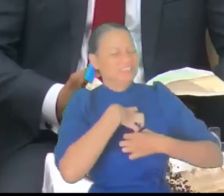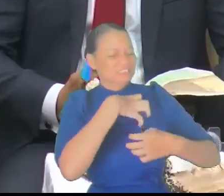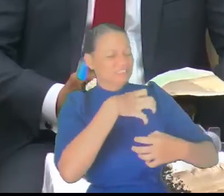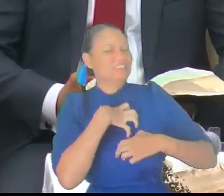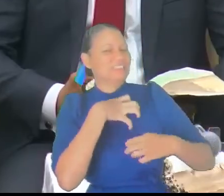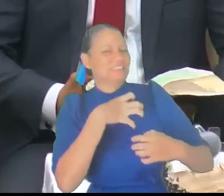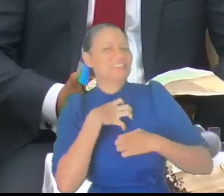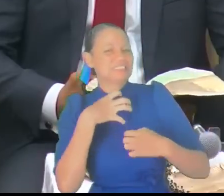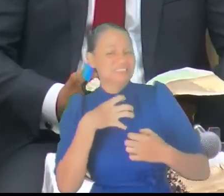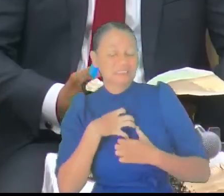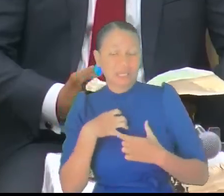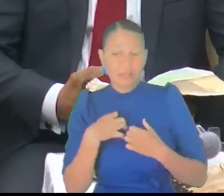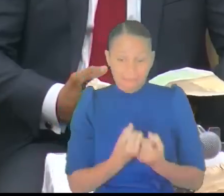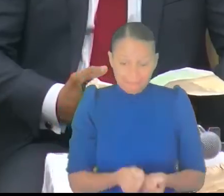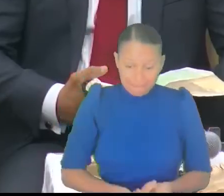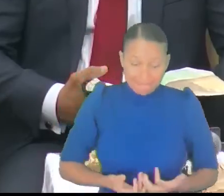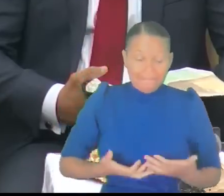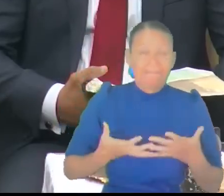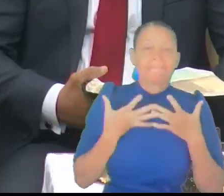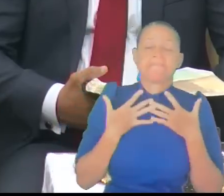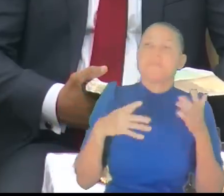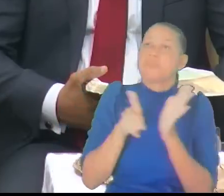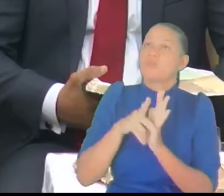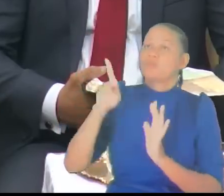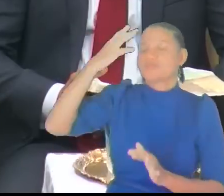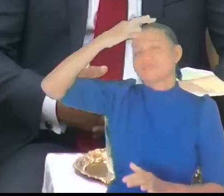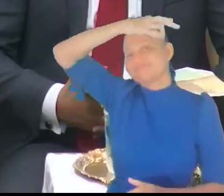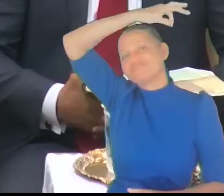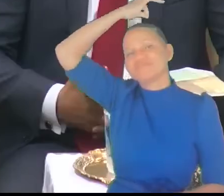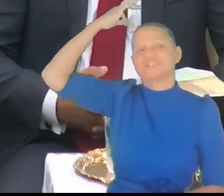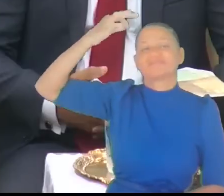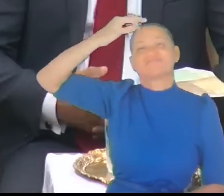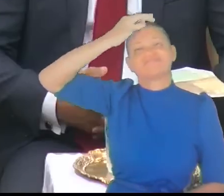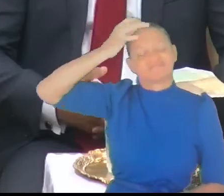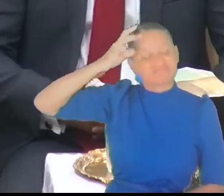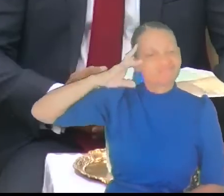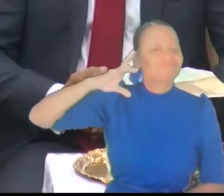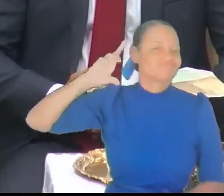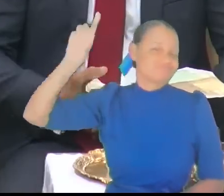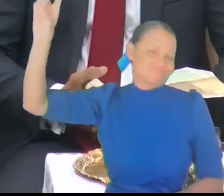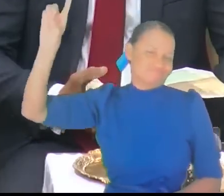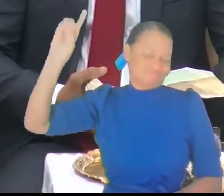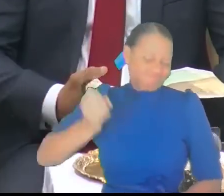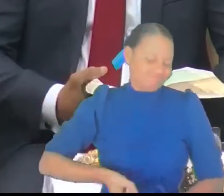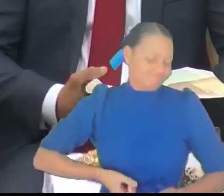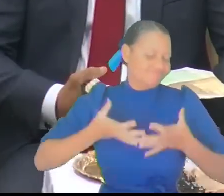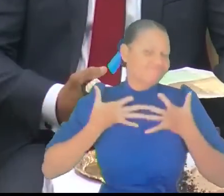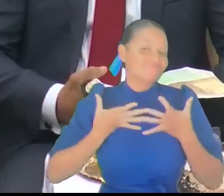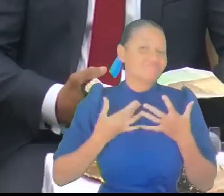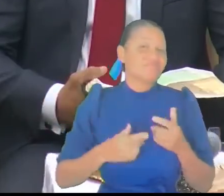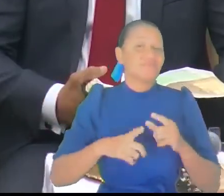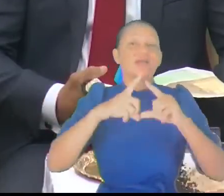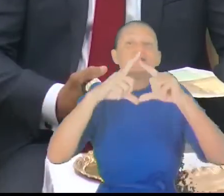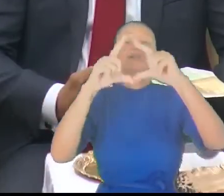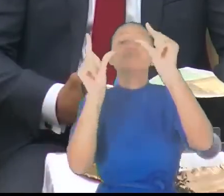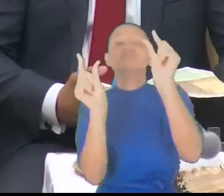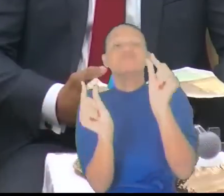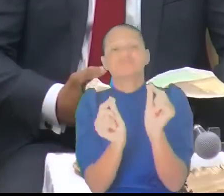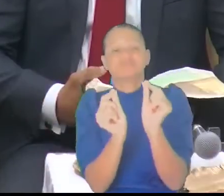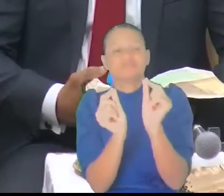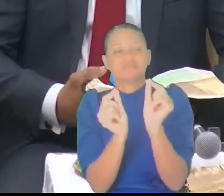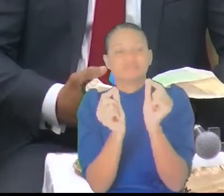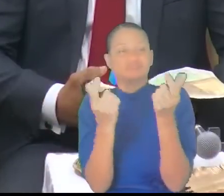isso é inspirado pelo Divino Espírito Santo. A lua, irmão, primeira coisa, ela não tem